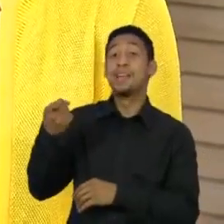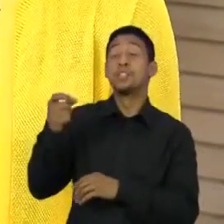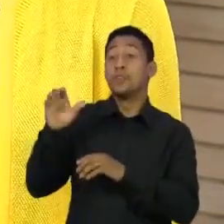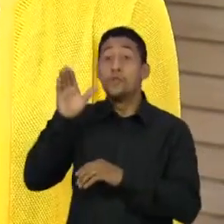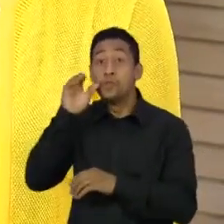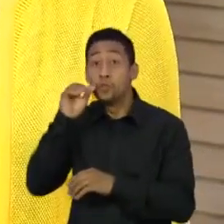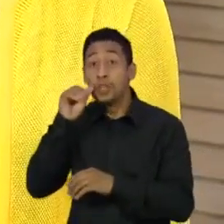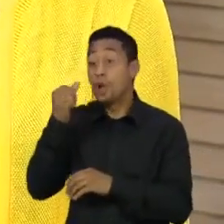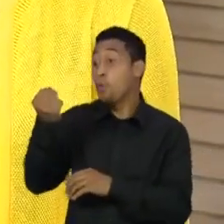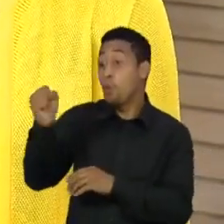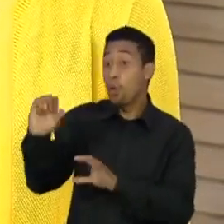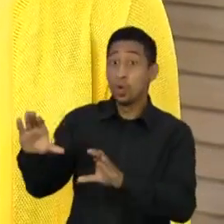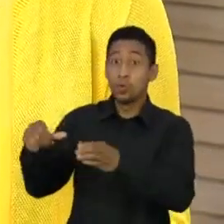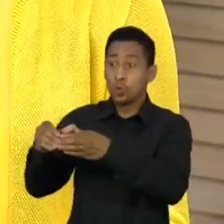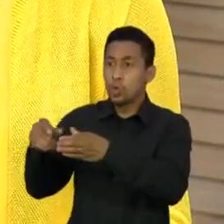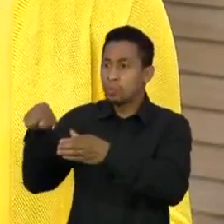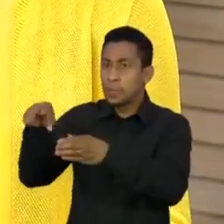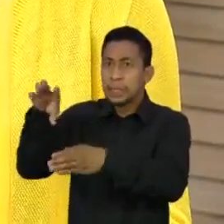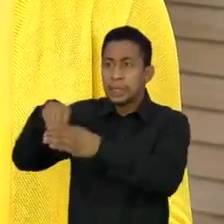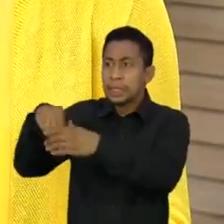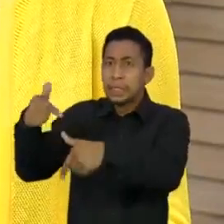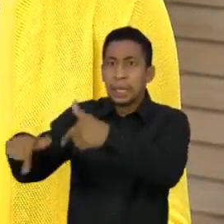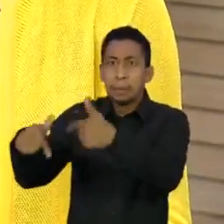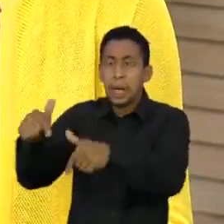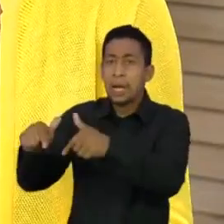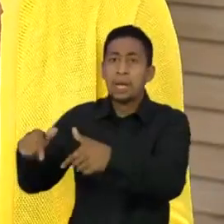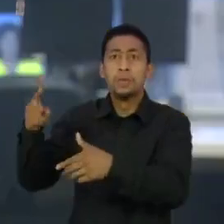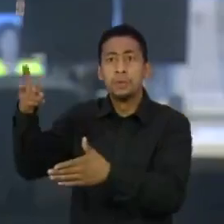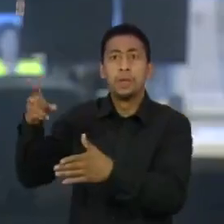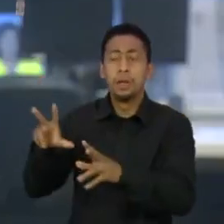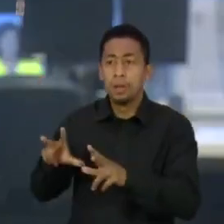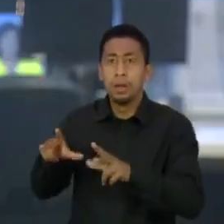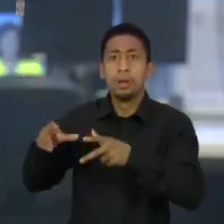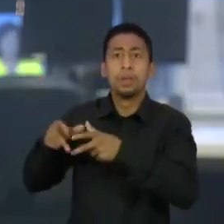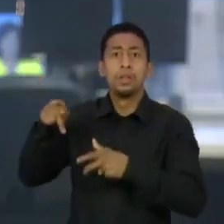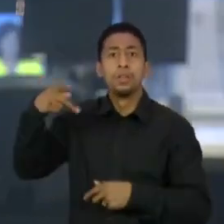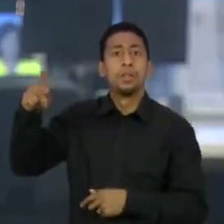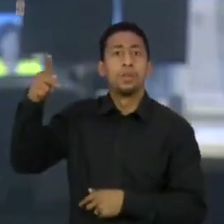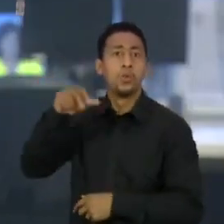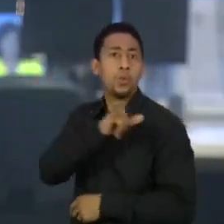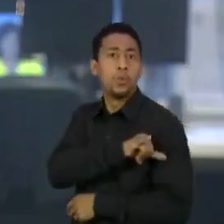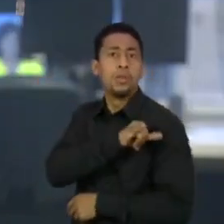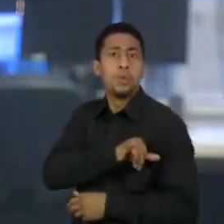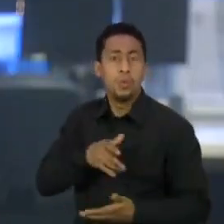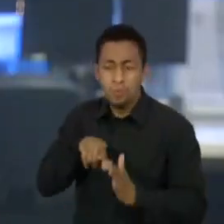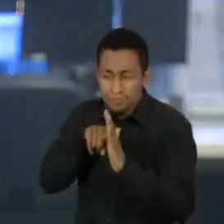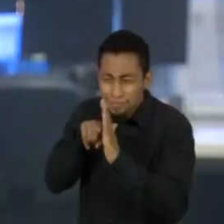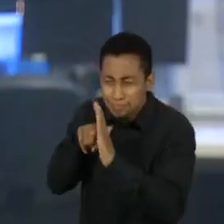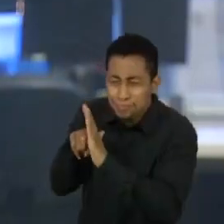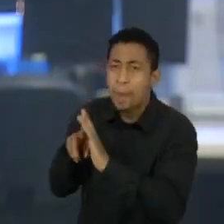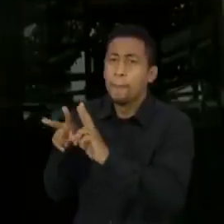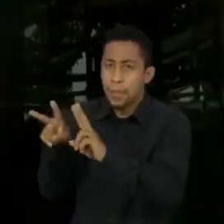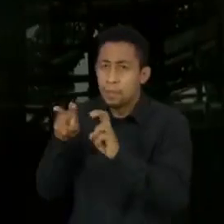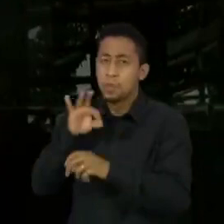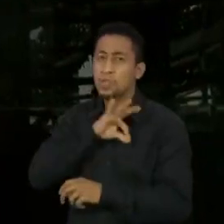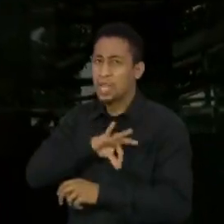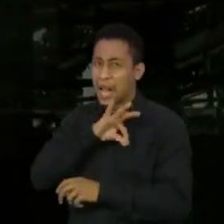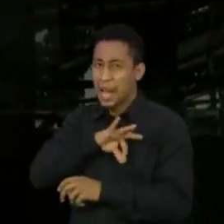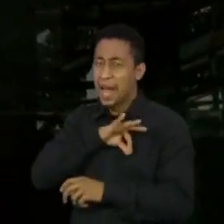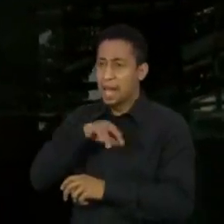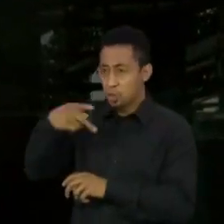incompatíveis no gabinete dele na câmara de vereadores da cidade a investigação a pura existência de rachadinha